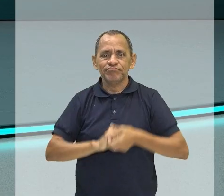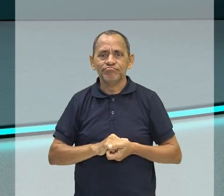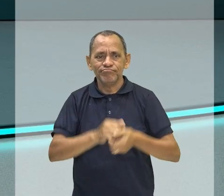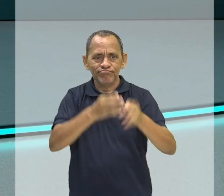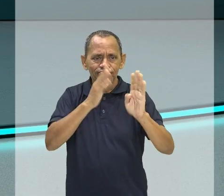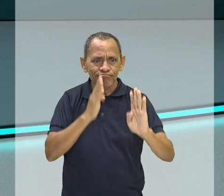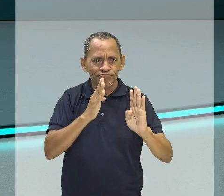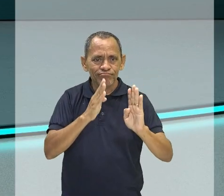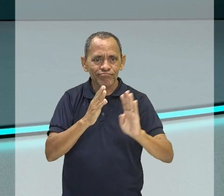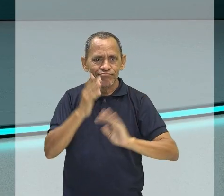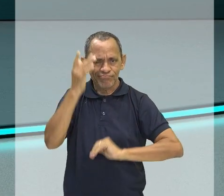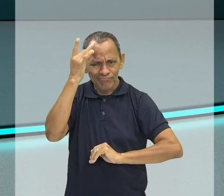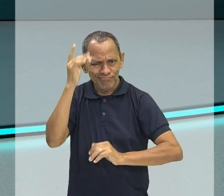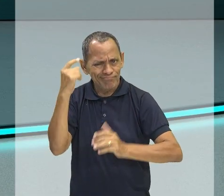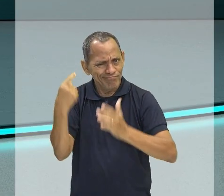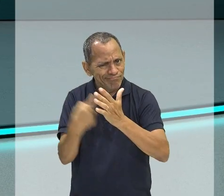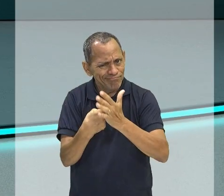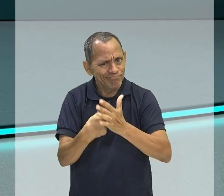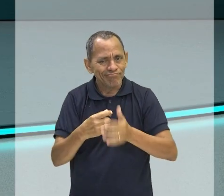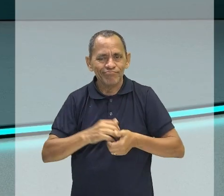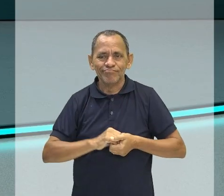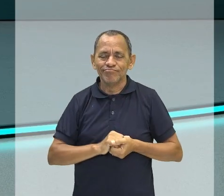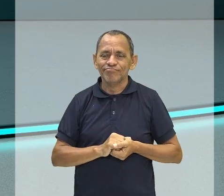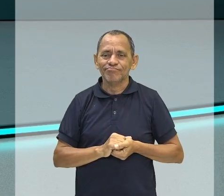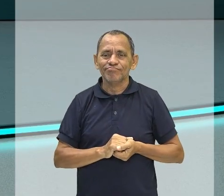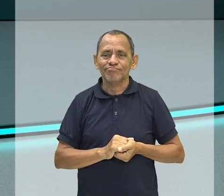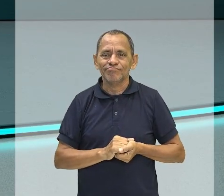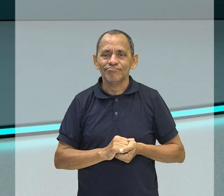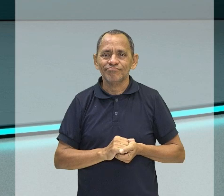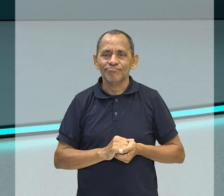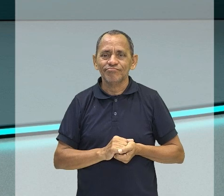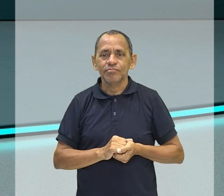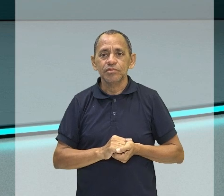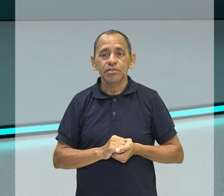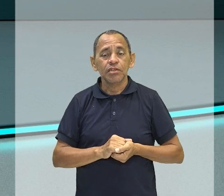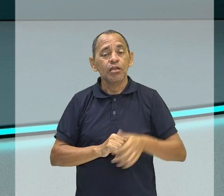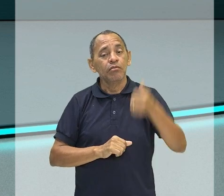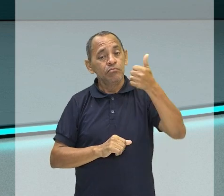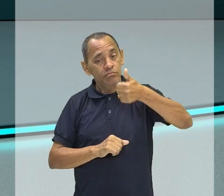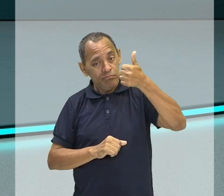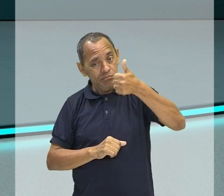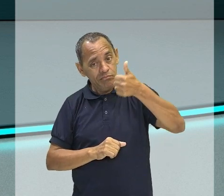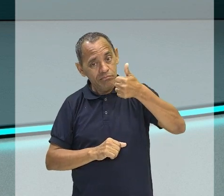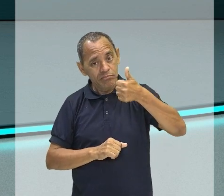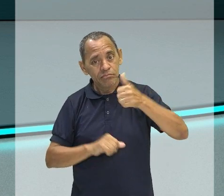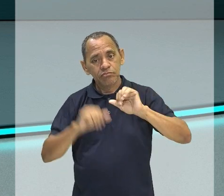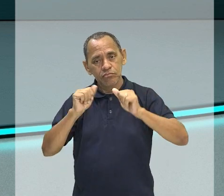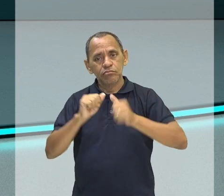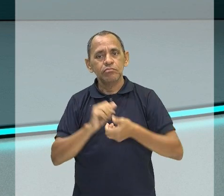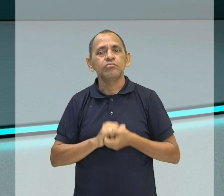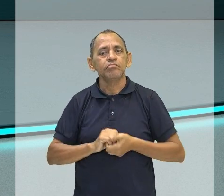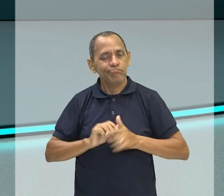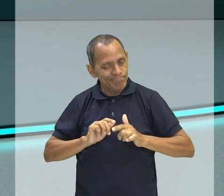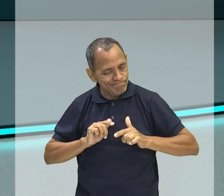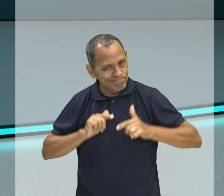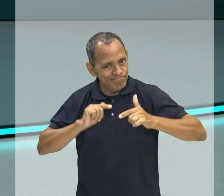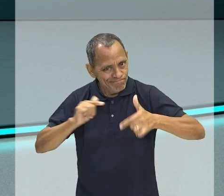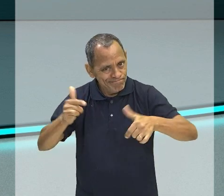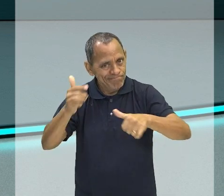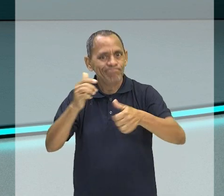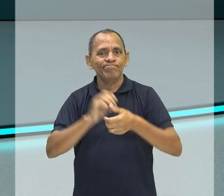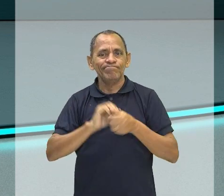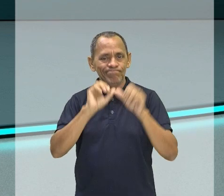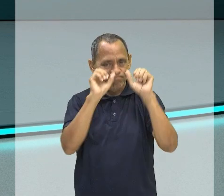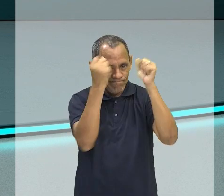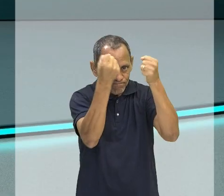essa pergunta, não é mesmo? Primeiro, ele pode ser uma forma de atividade física, como eu falei para vocês, onde vocês